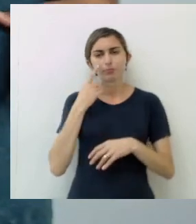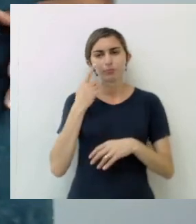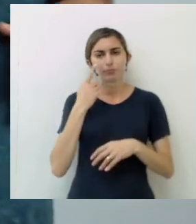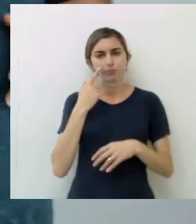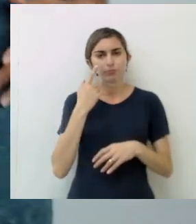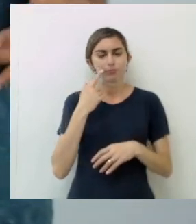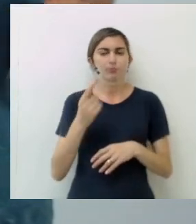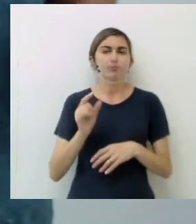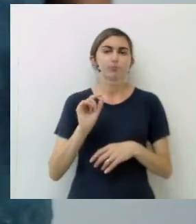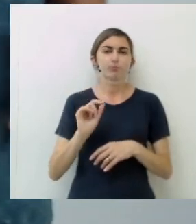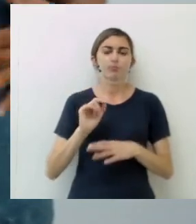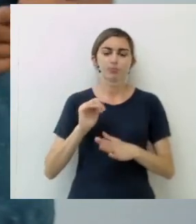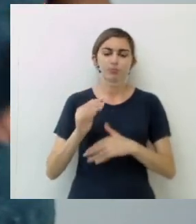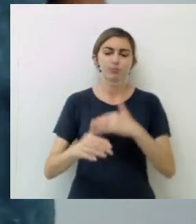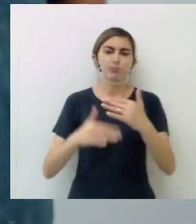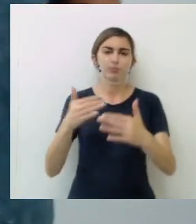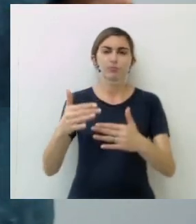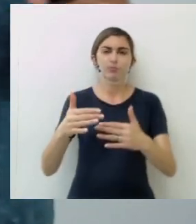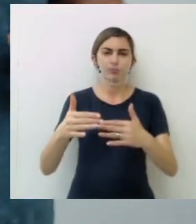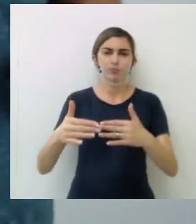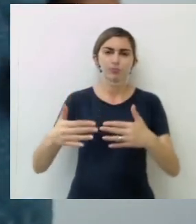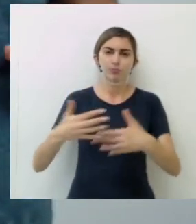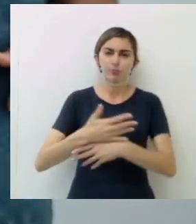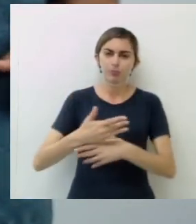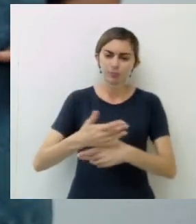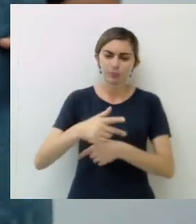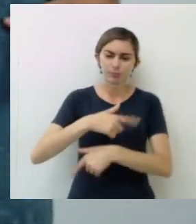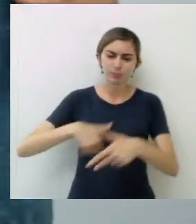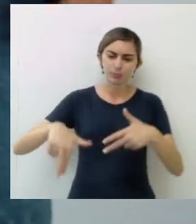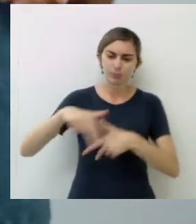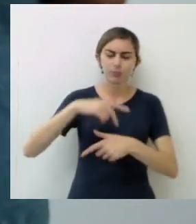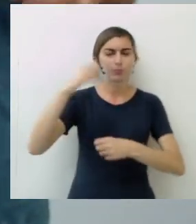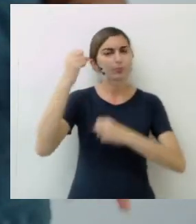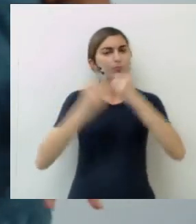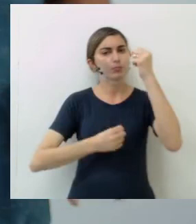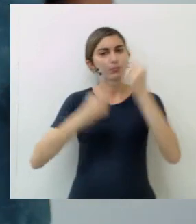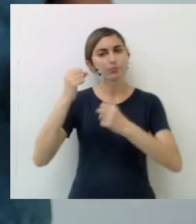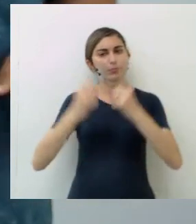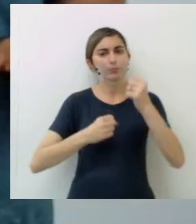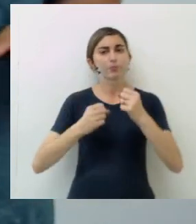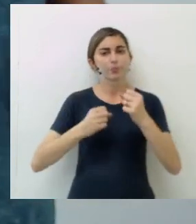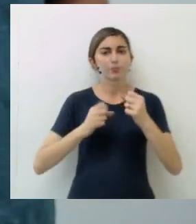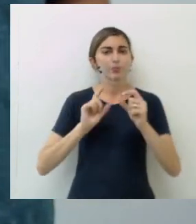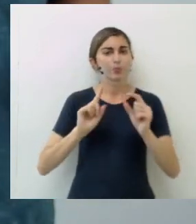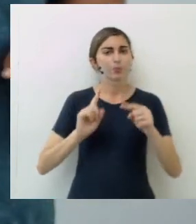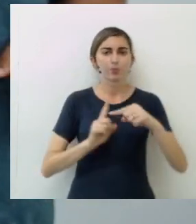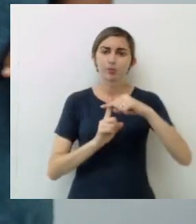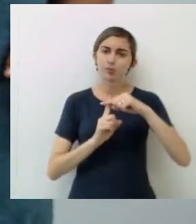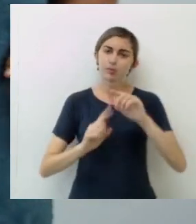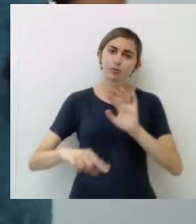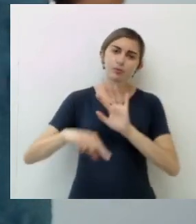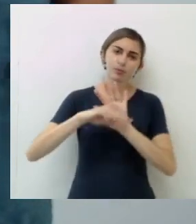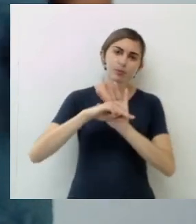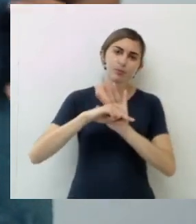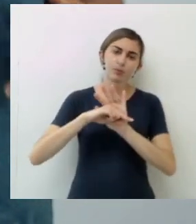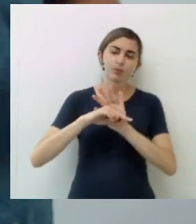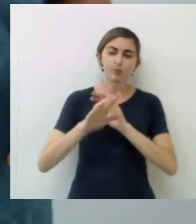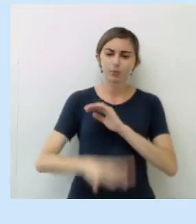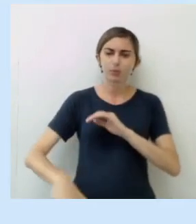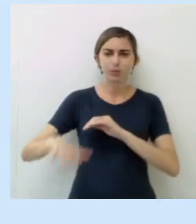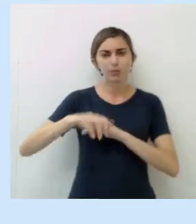ver que o processo de urbanização, de industrialização, ela afetou positivo e negativamente